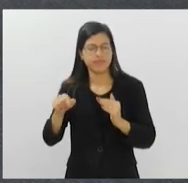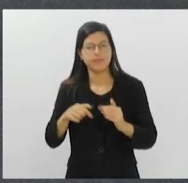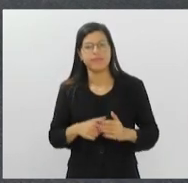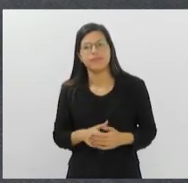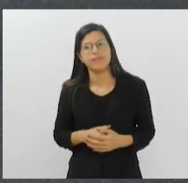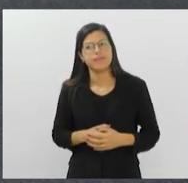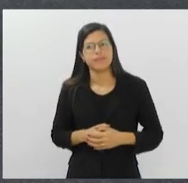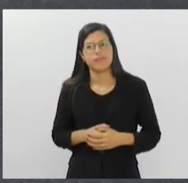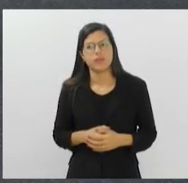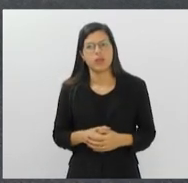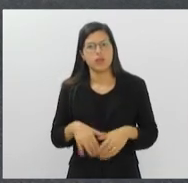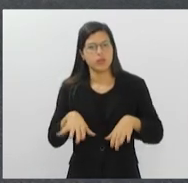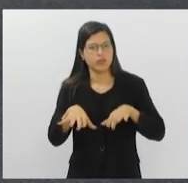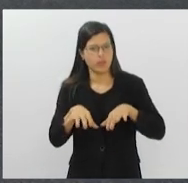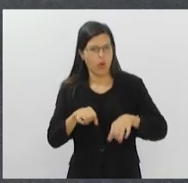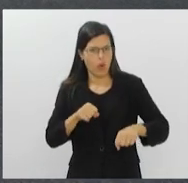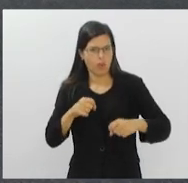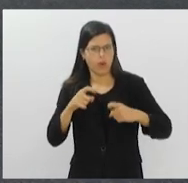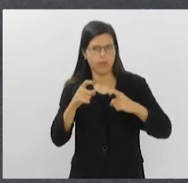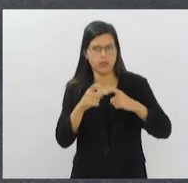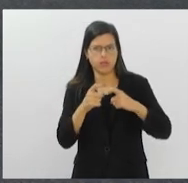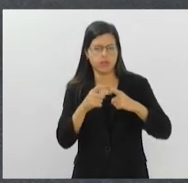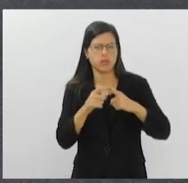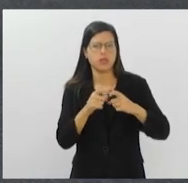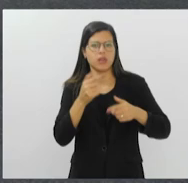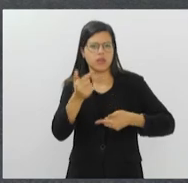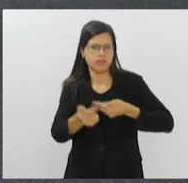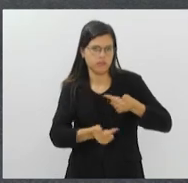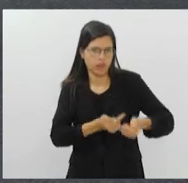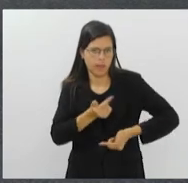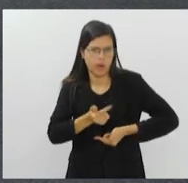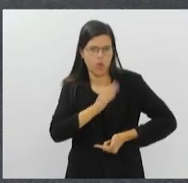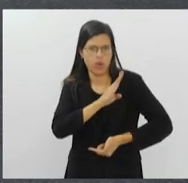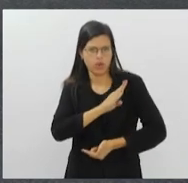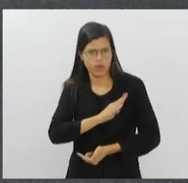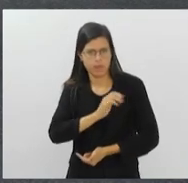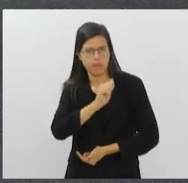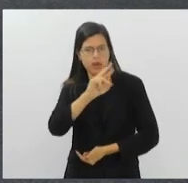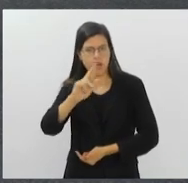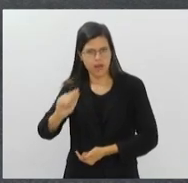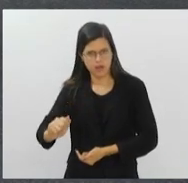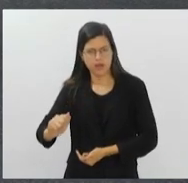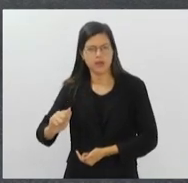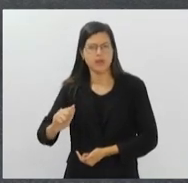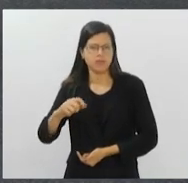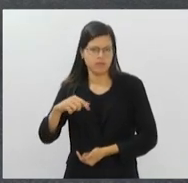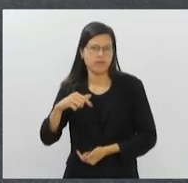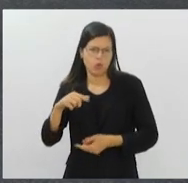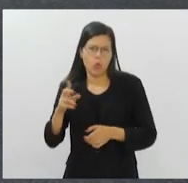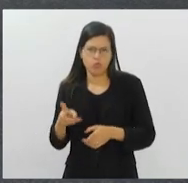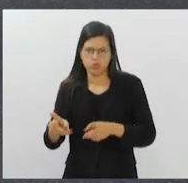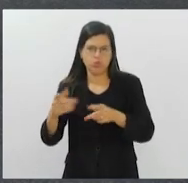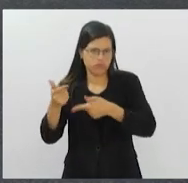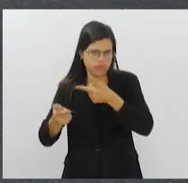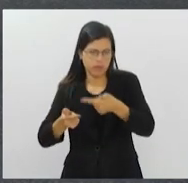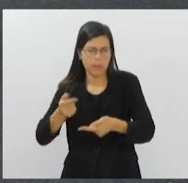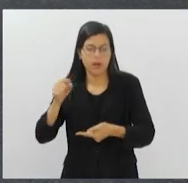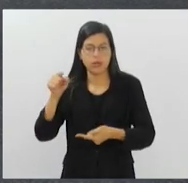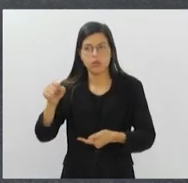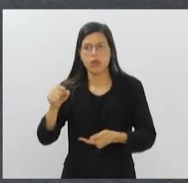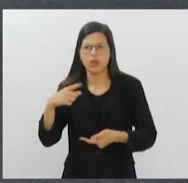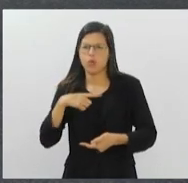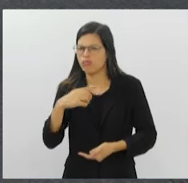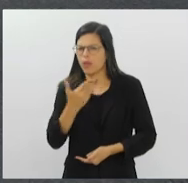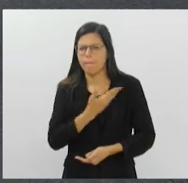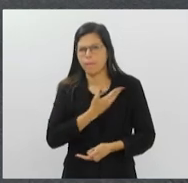Quando se formou em medicina, foi trabalhar na Barra da Tijuca, lá ainda tem um consultório. E lá eu tenho diversos amigos.